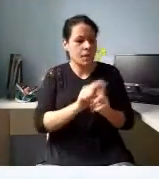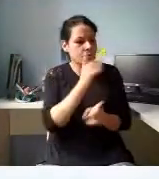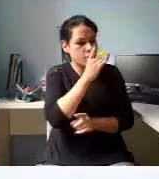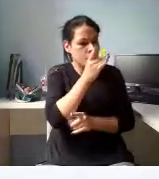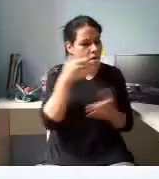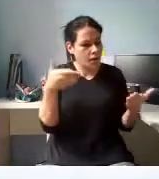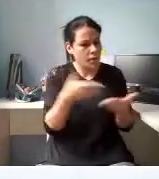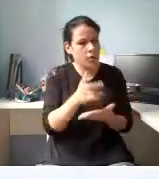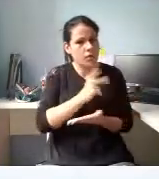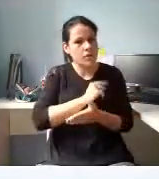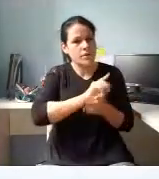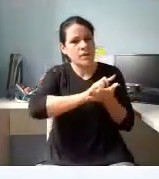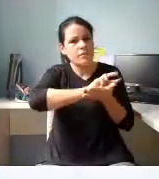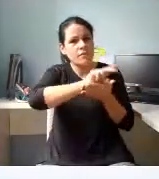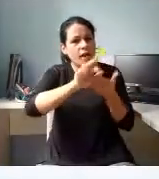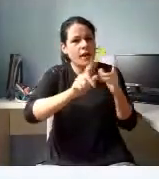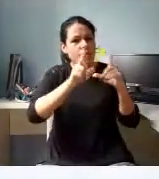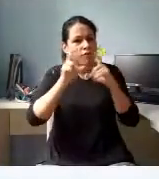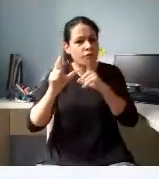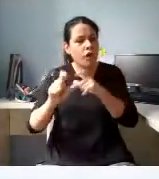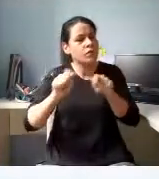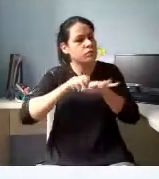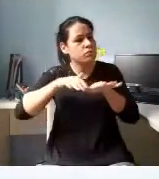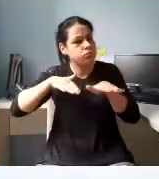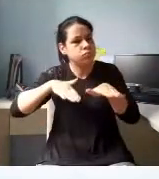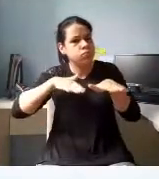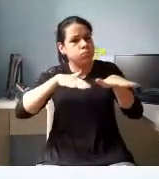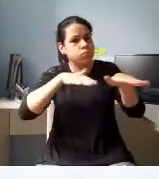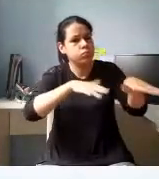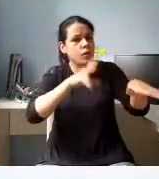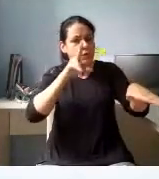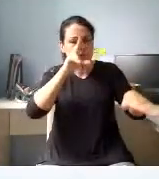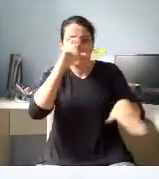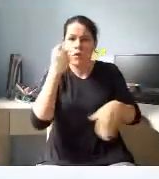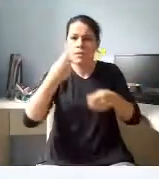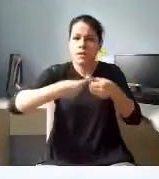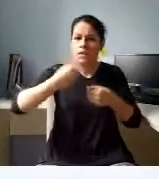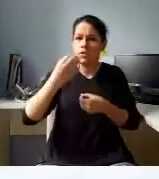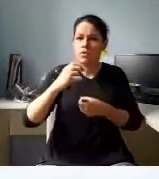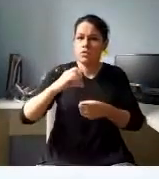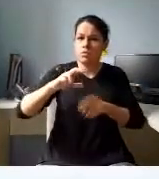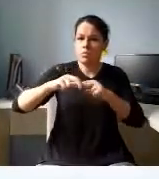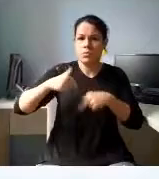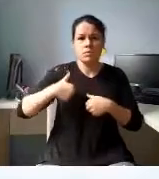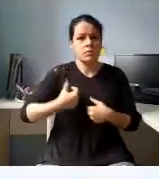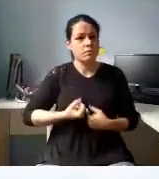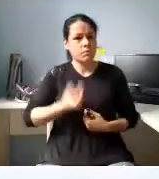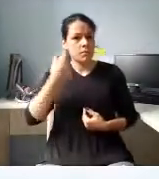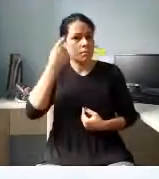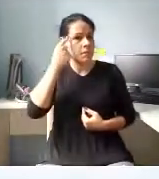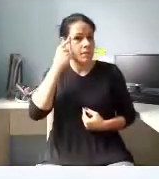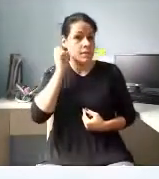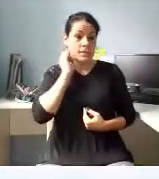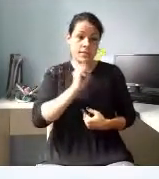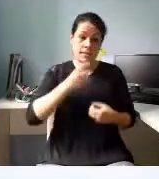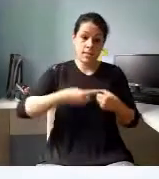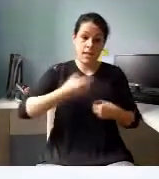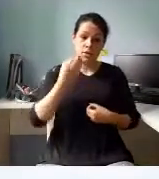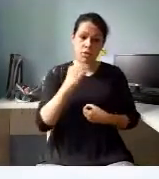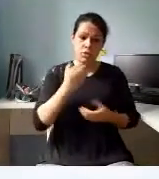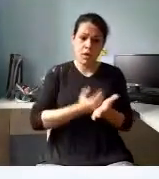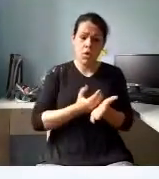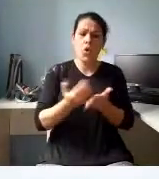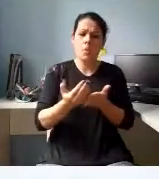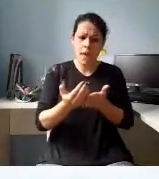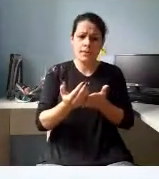tem fotos de uma grande carreata aqui em Curitiba protestando. Então, quando Curitiba começa a protestar contra, acho que lá em cima o resto do país